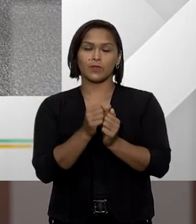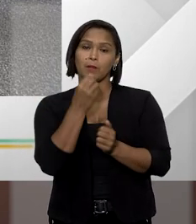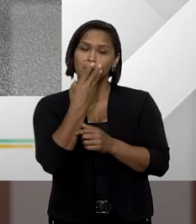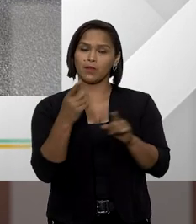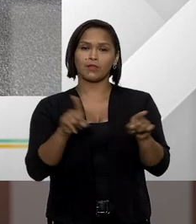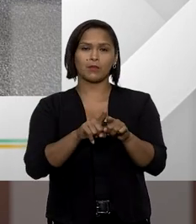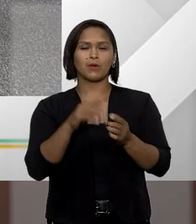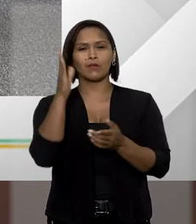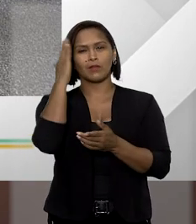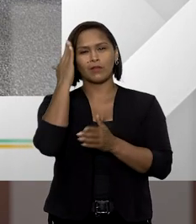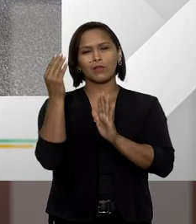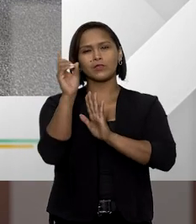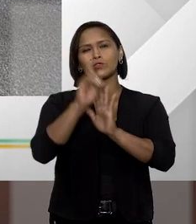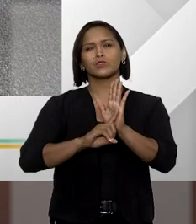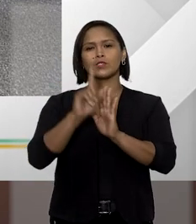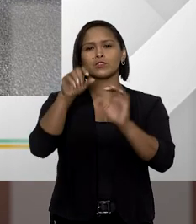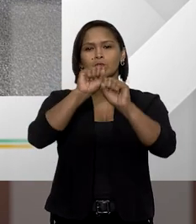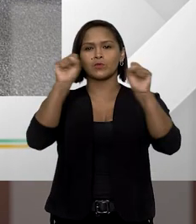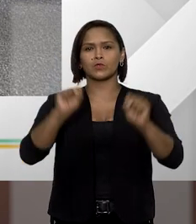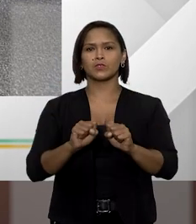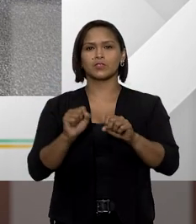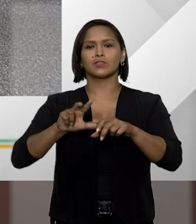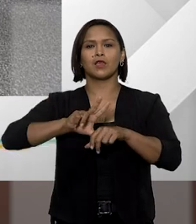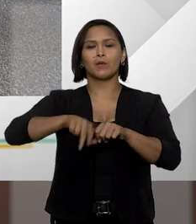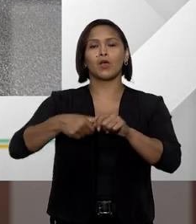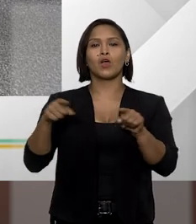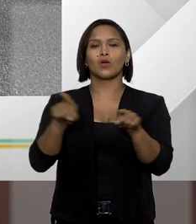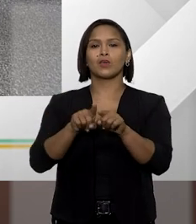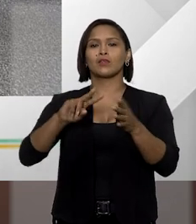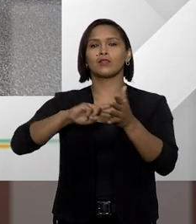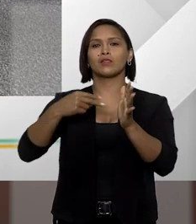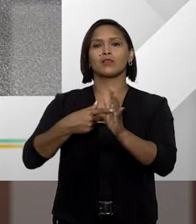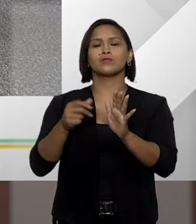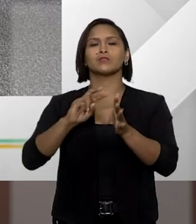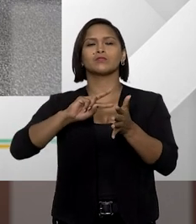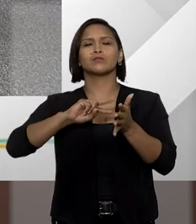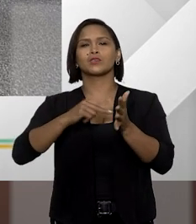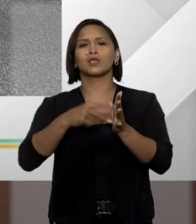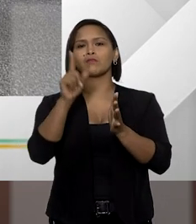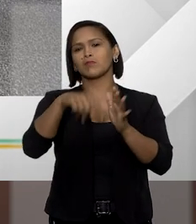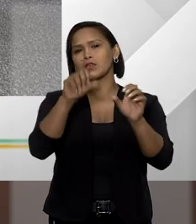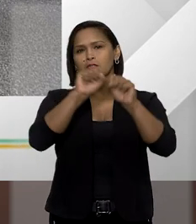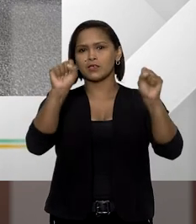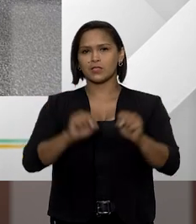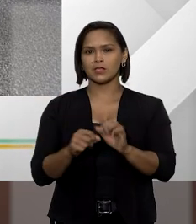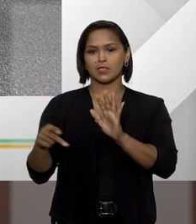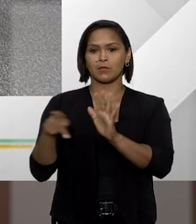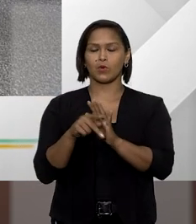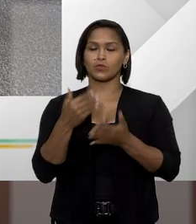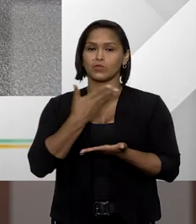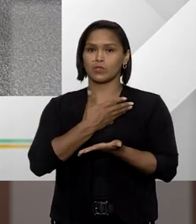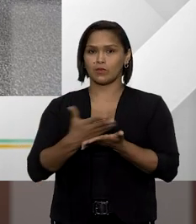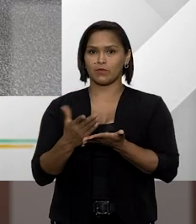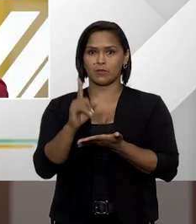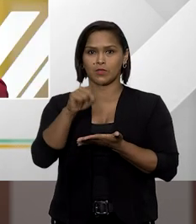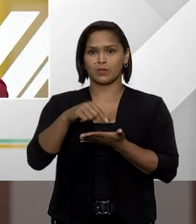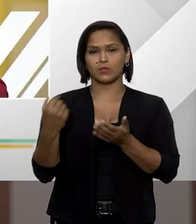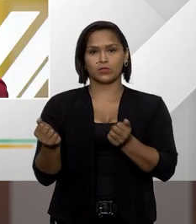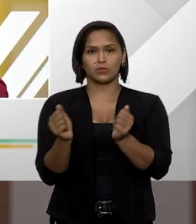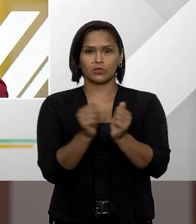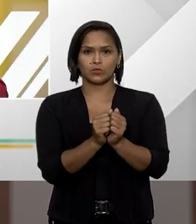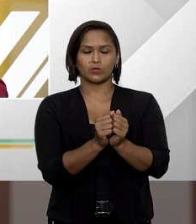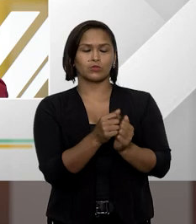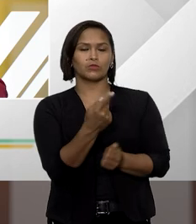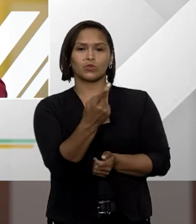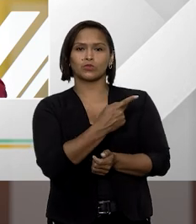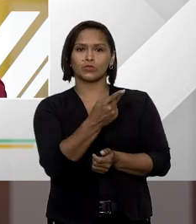Bem, também vamos entender direito sobre o sistema compliance, que na tradução livre significa sistema de conformidade. Estão aqui